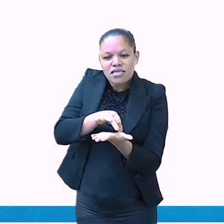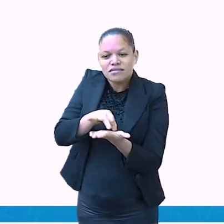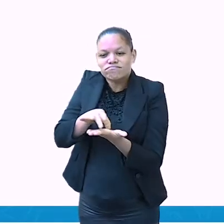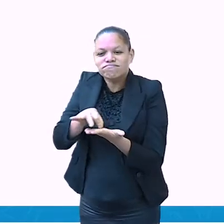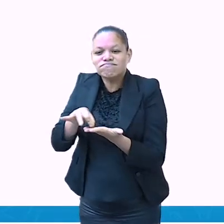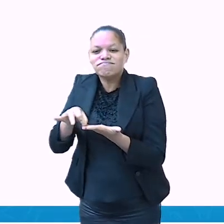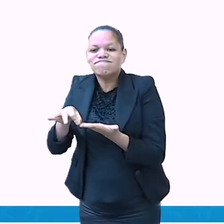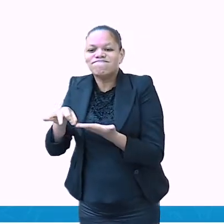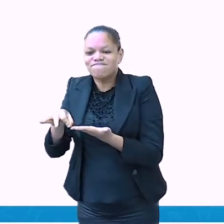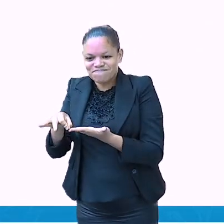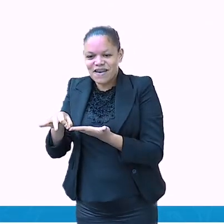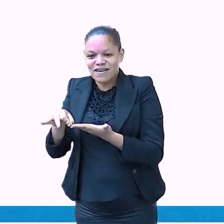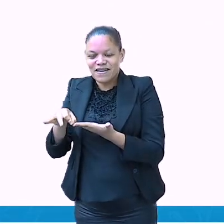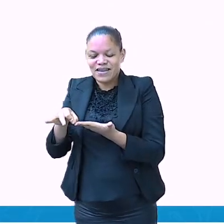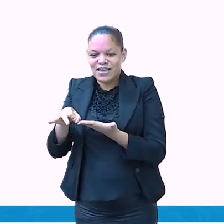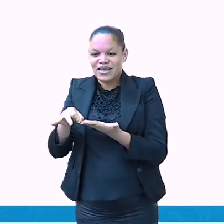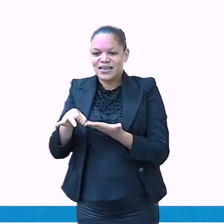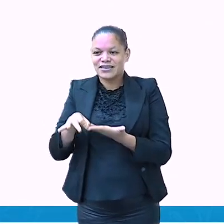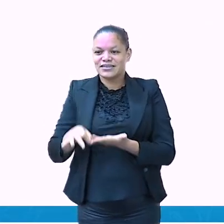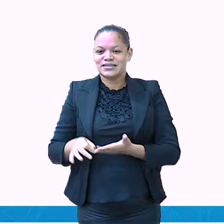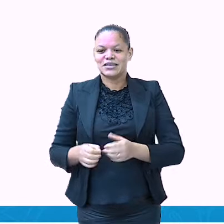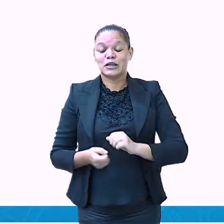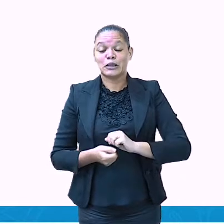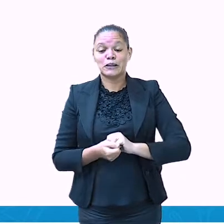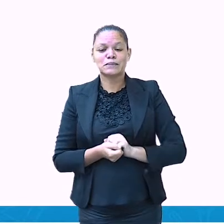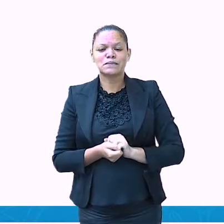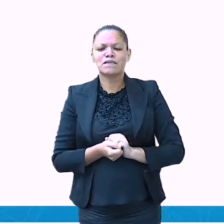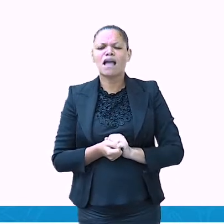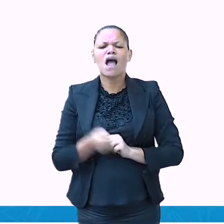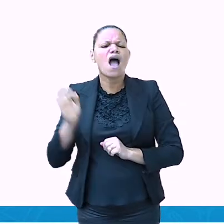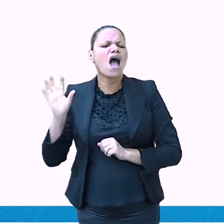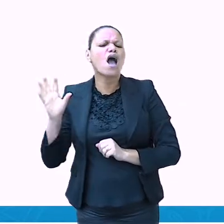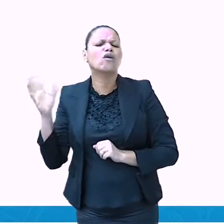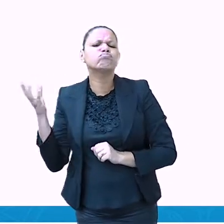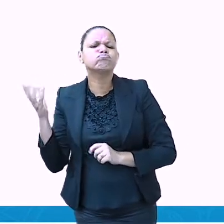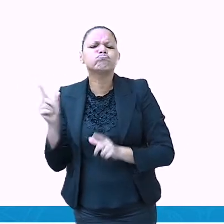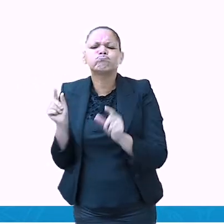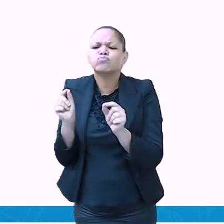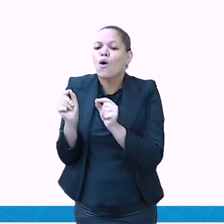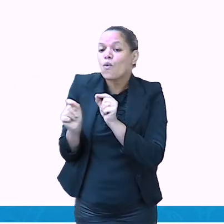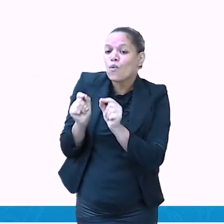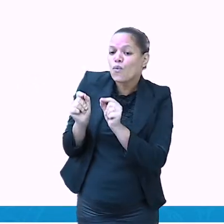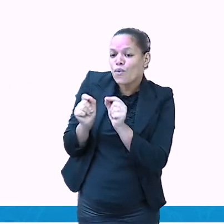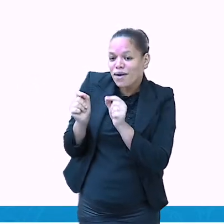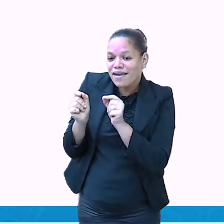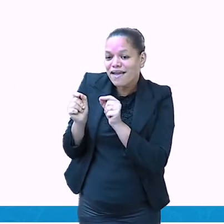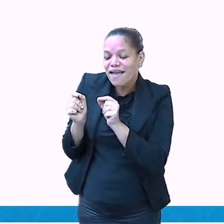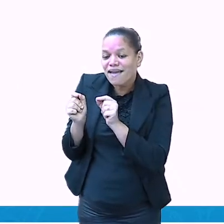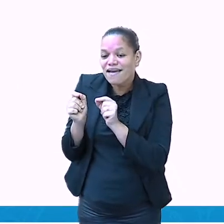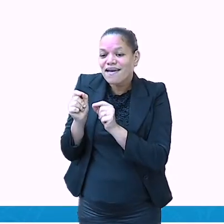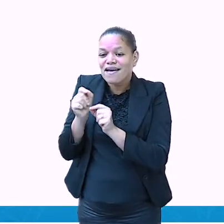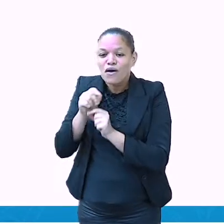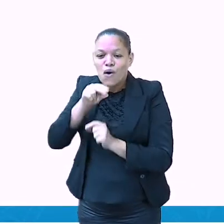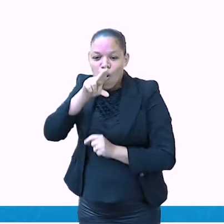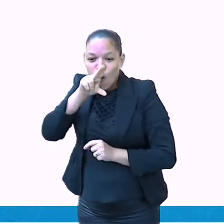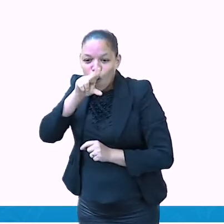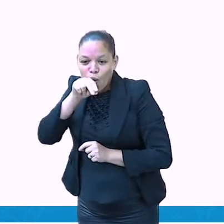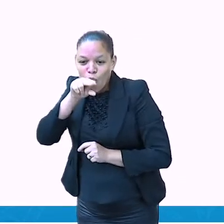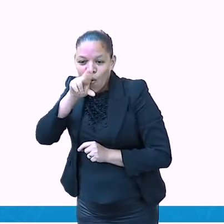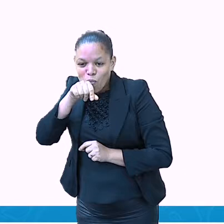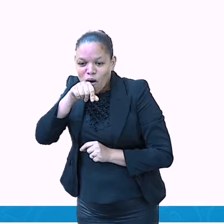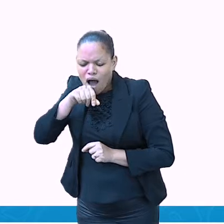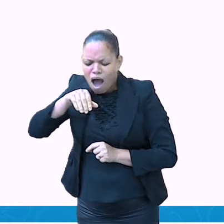penas impermeáveis. Então, quando ele nada, que ele sai para fora do rio,